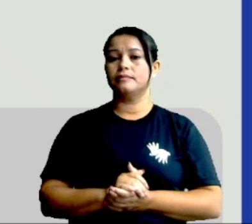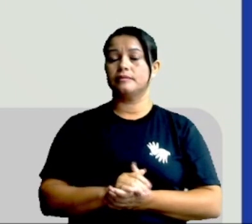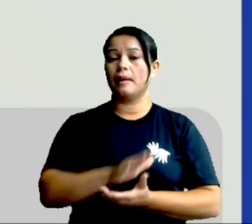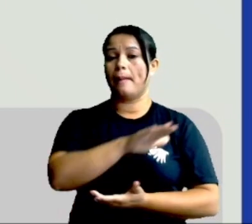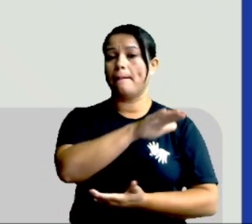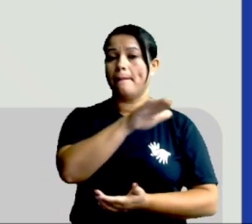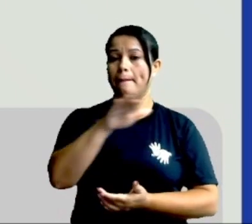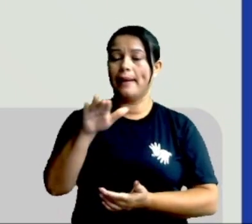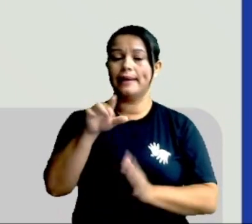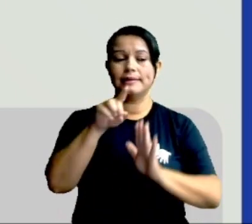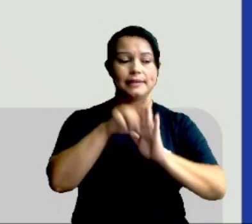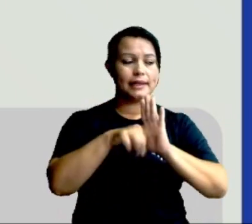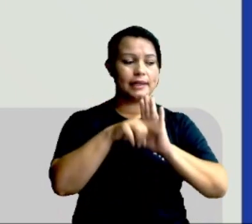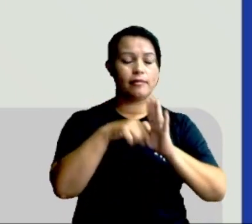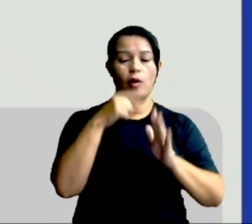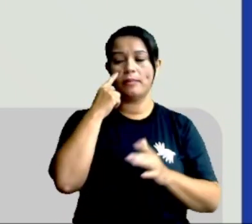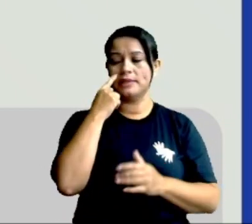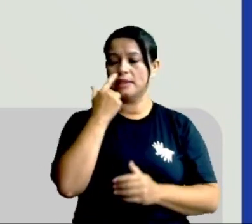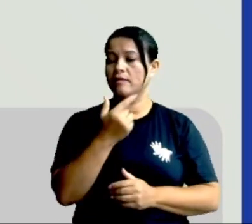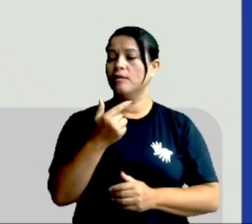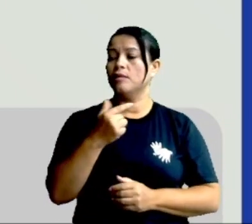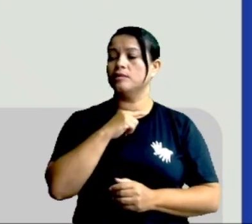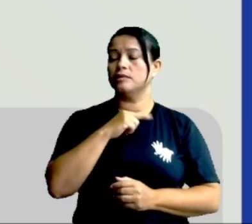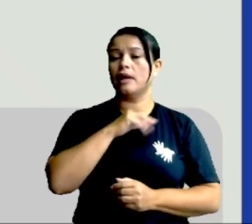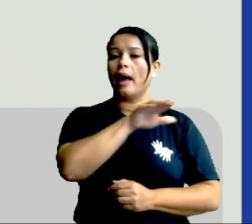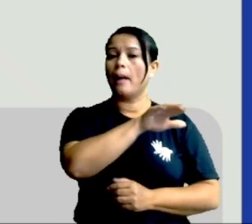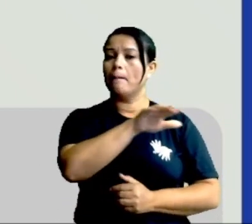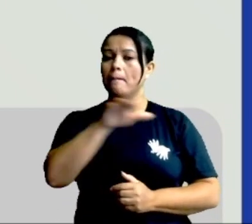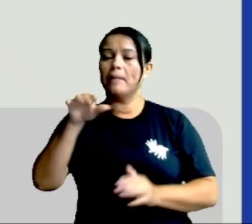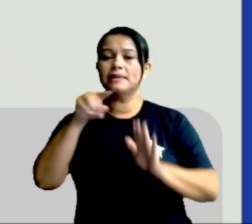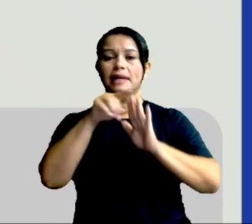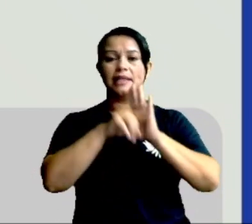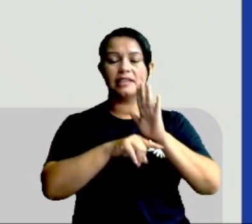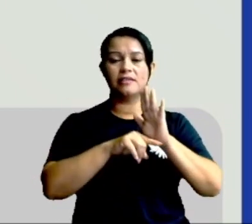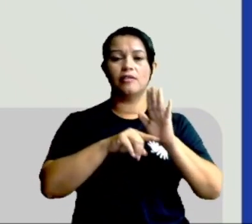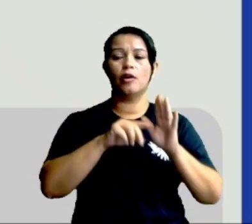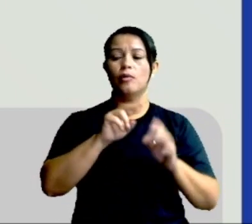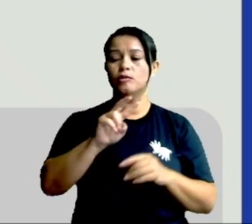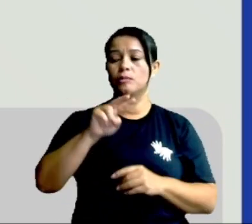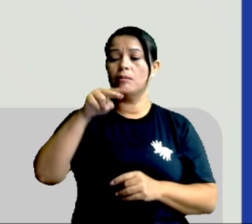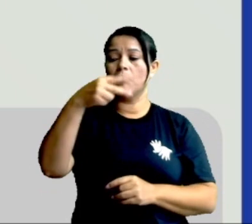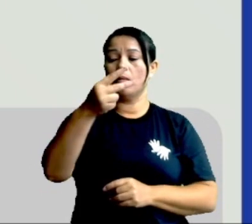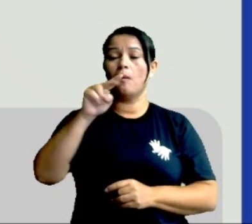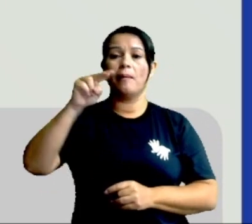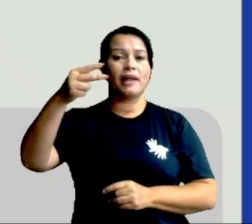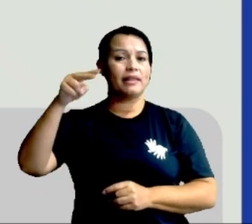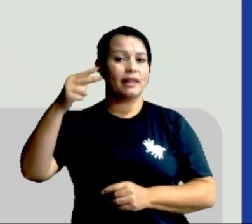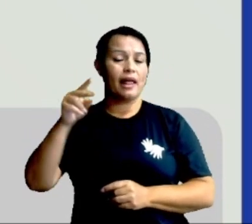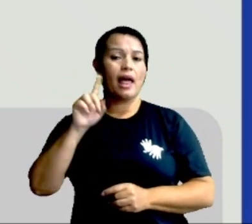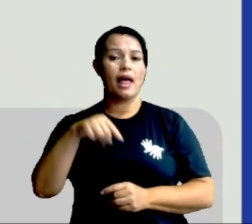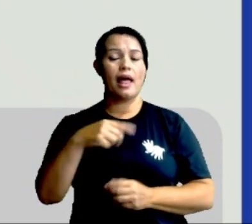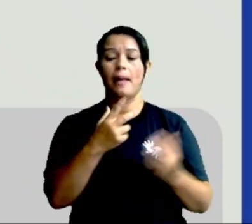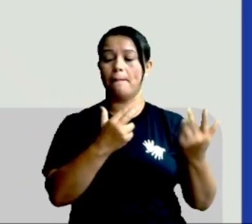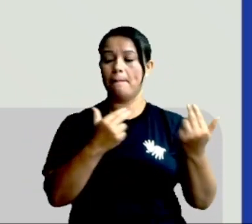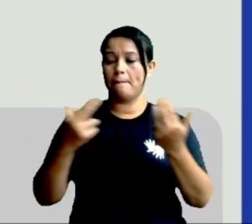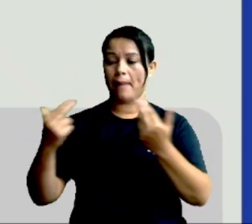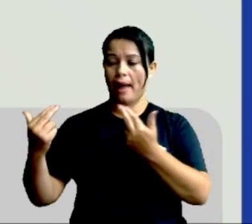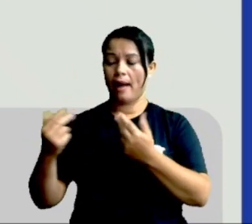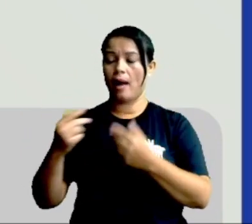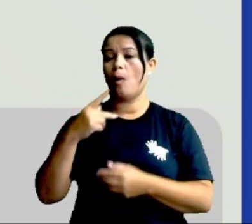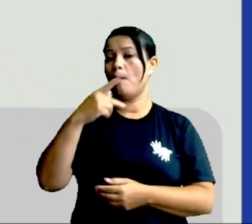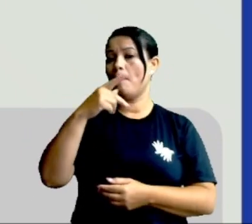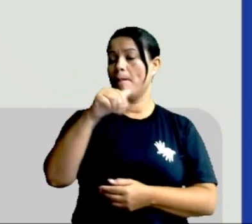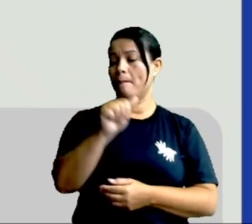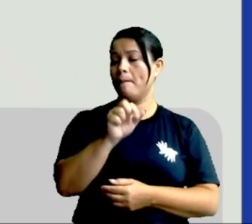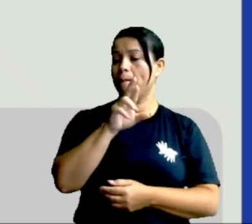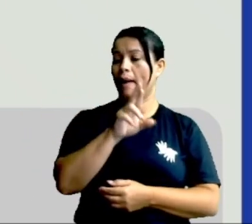base negativa e expoente par. Quando a base é negativa e o expoente é par, o resultado sempre é positivo.